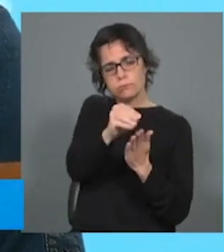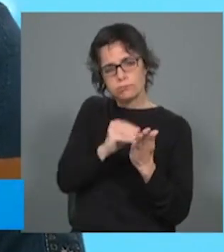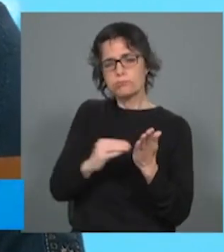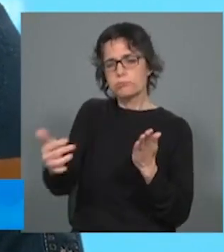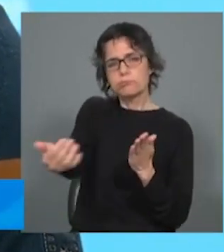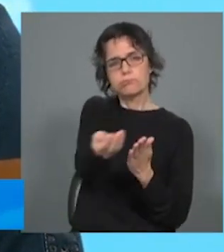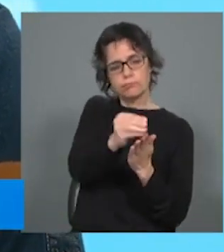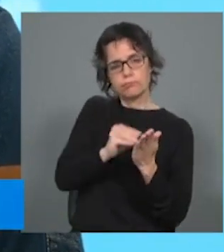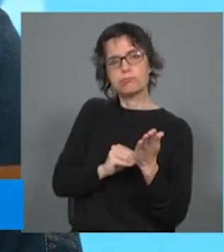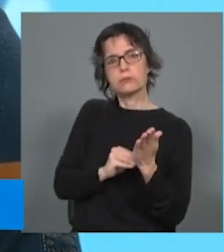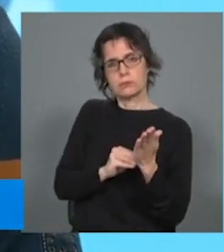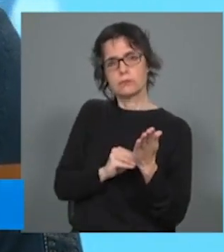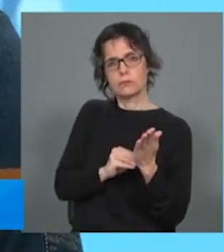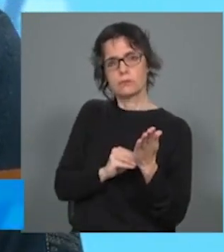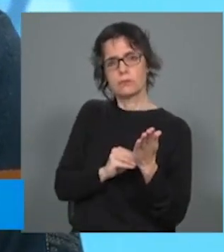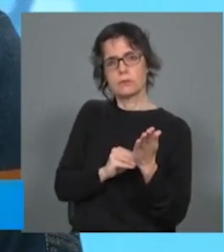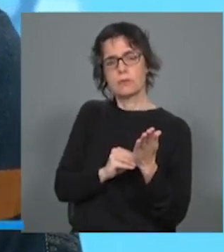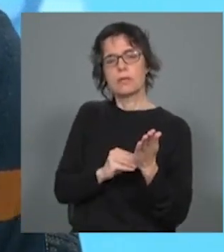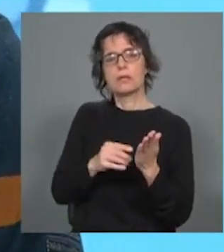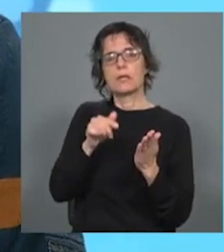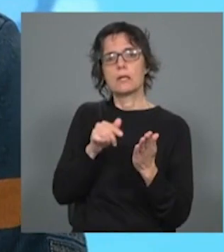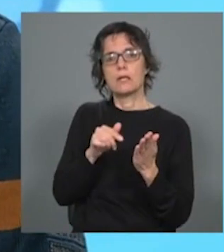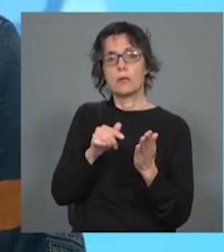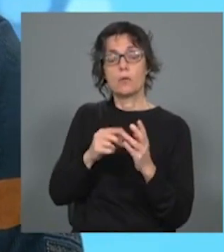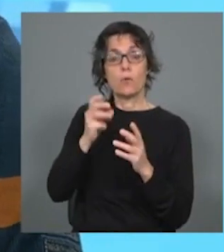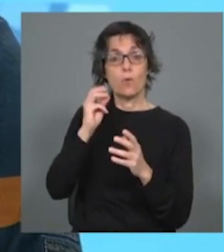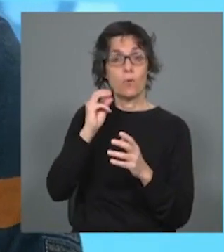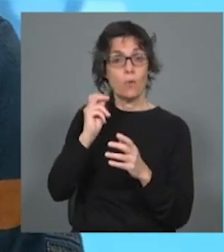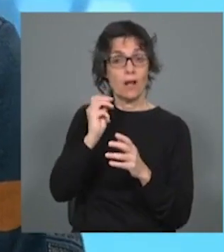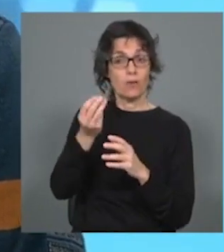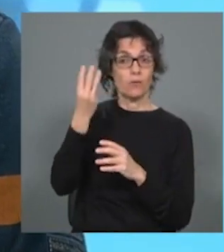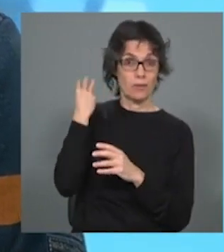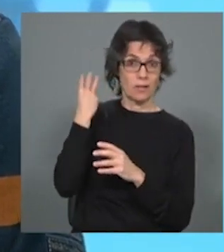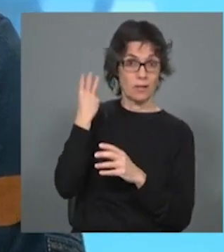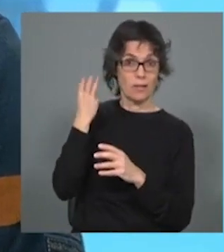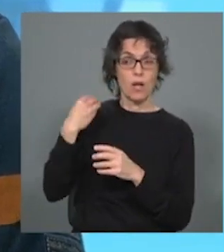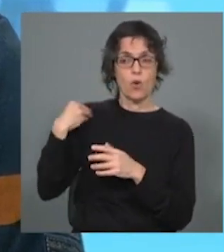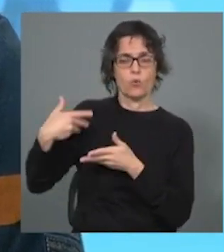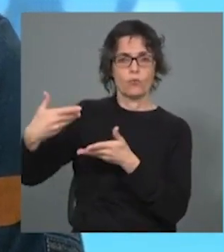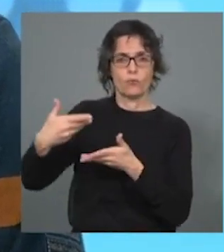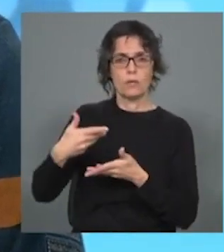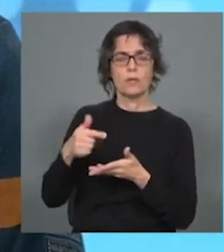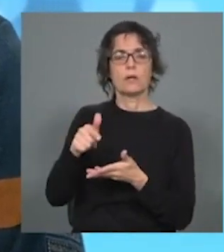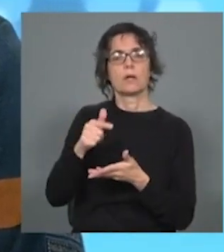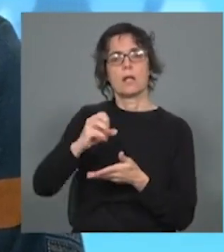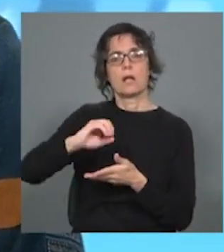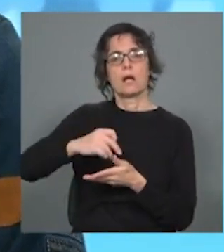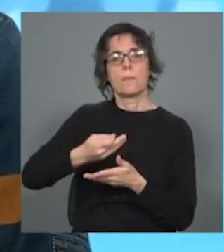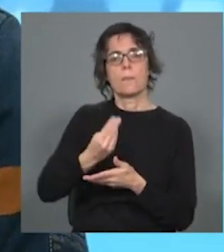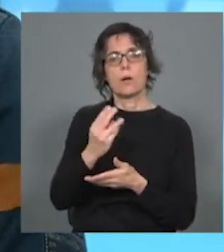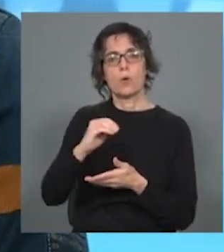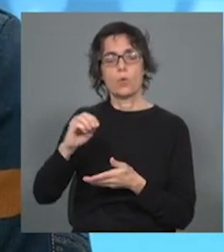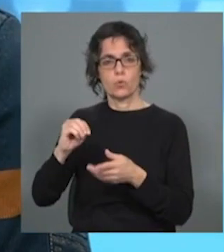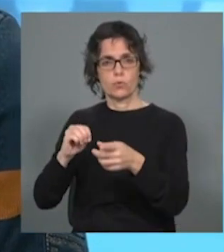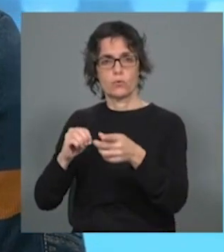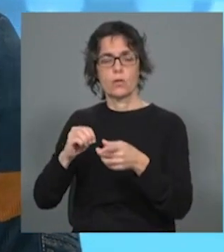realizei há 3 anos atrás. Eu fui convidado na altura pela Paulus a fazer os comentários à liturgia diária